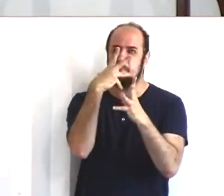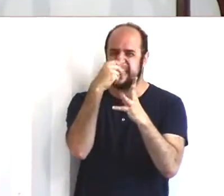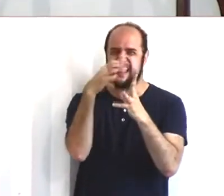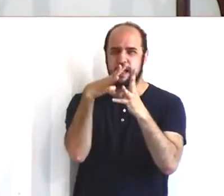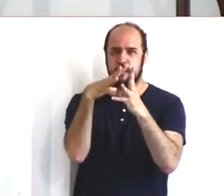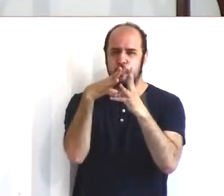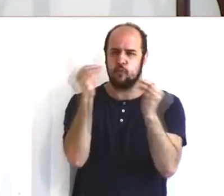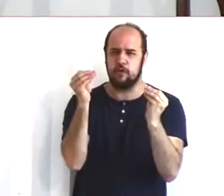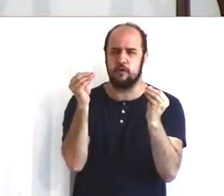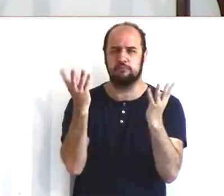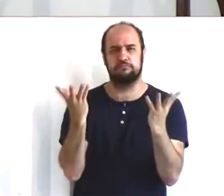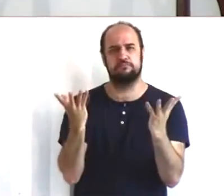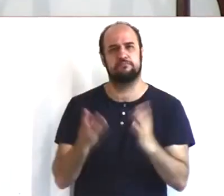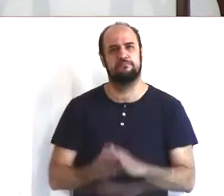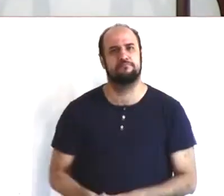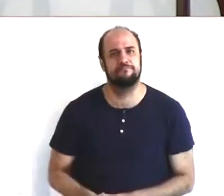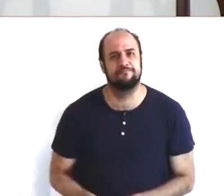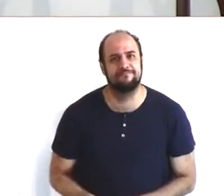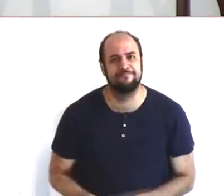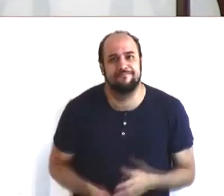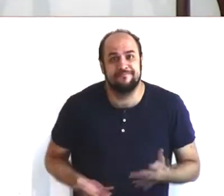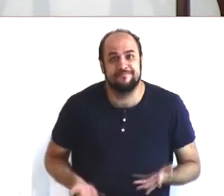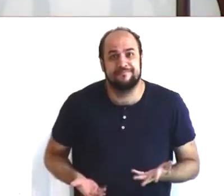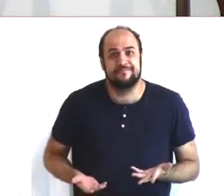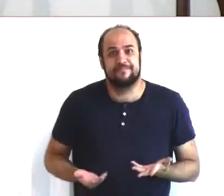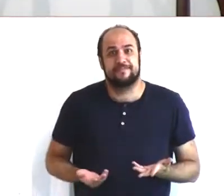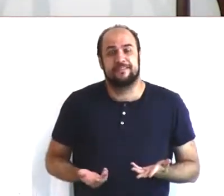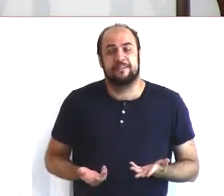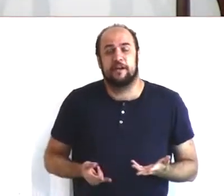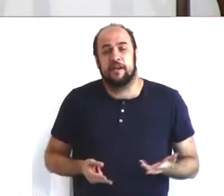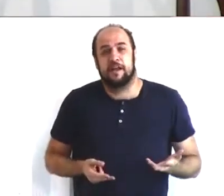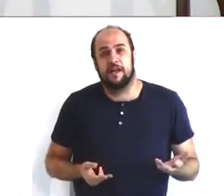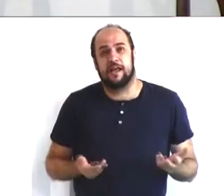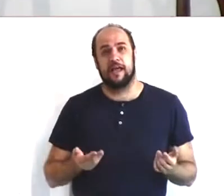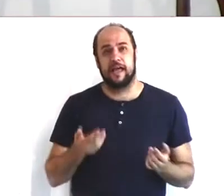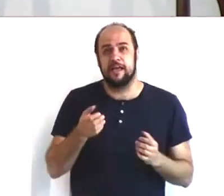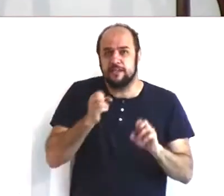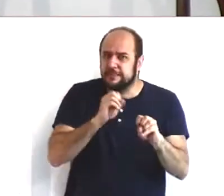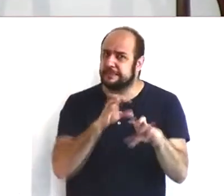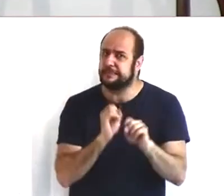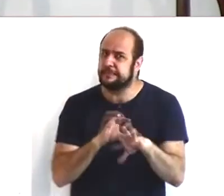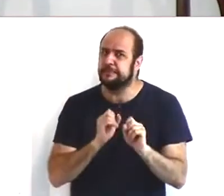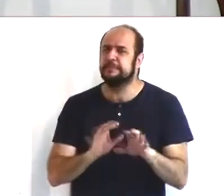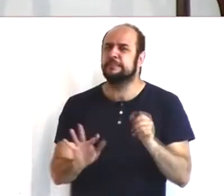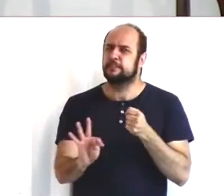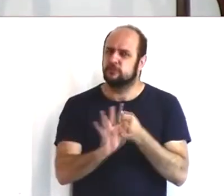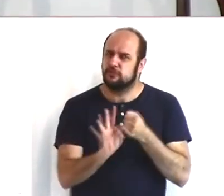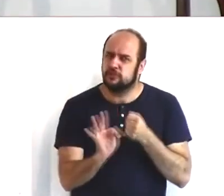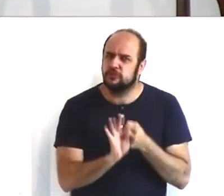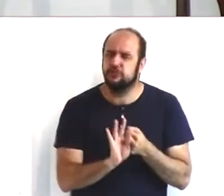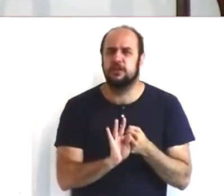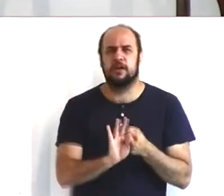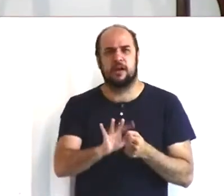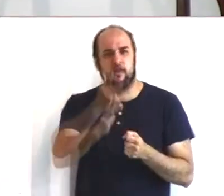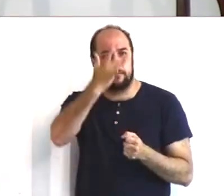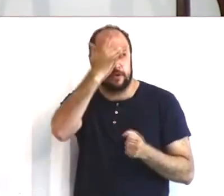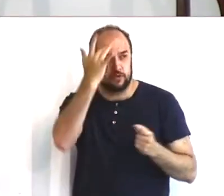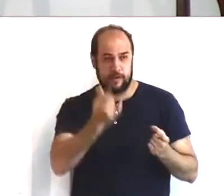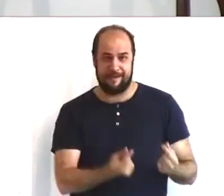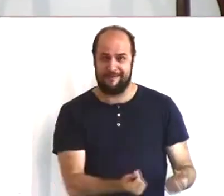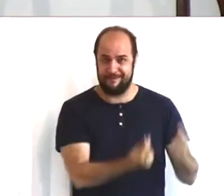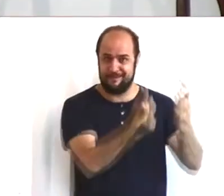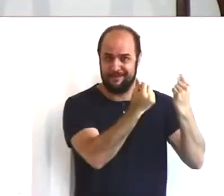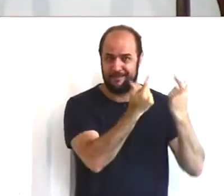formosura do seu aspecto. É por conta disso, é uma instrução que Tiago está dando aos ricos da